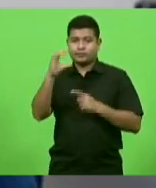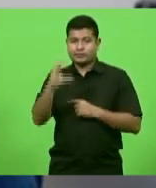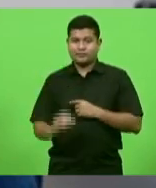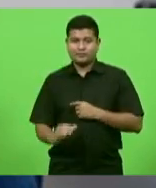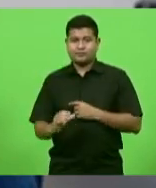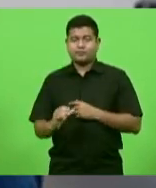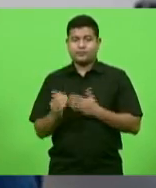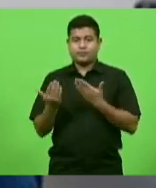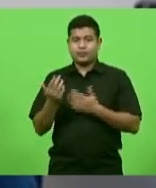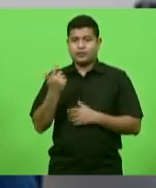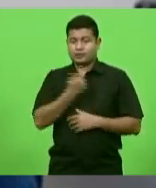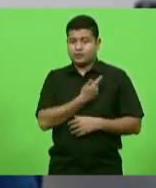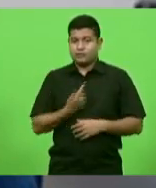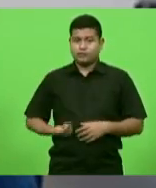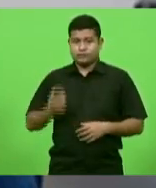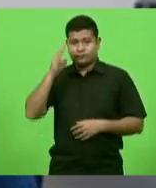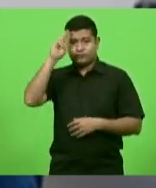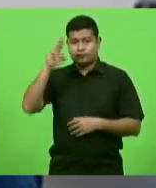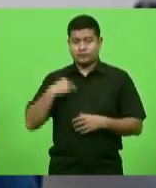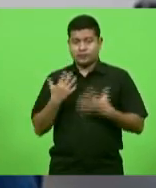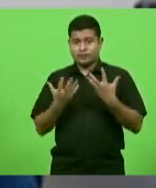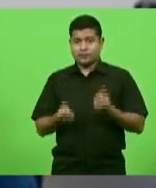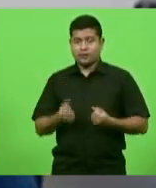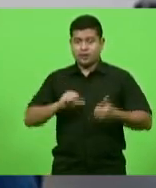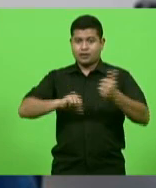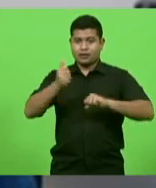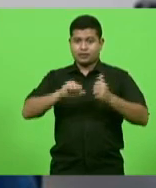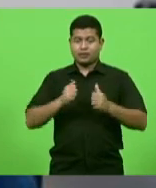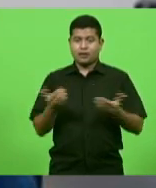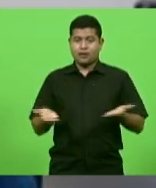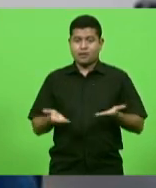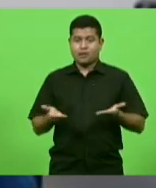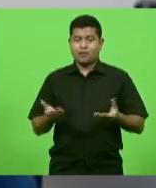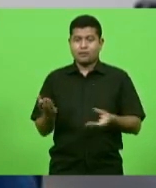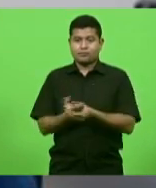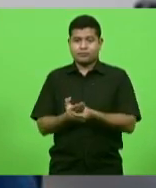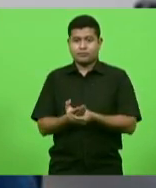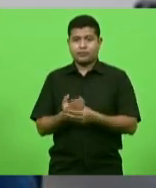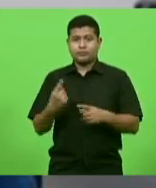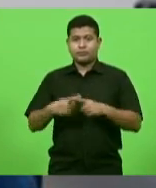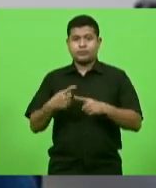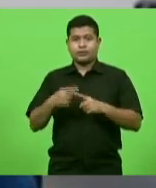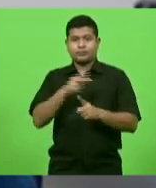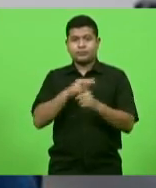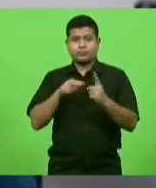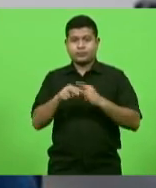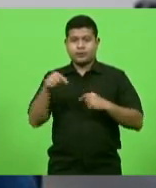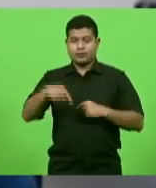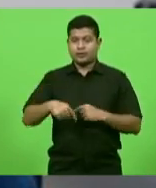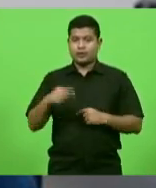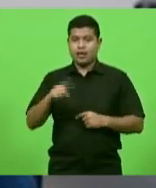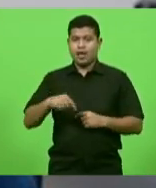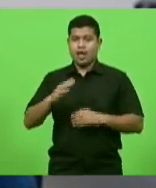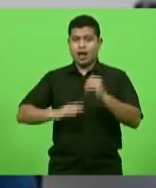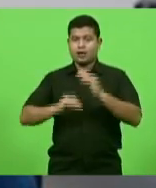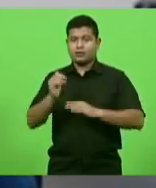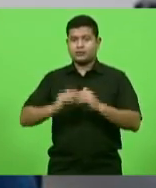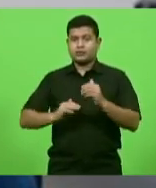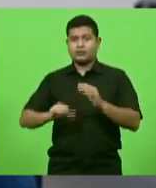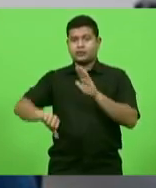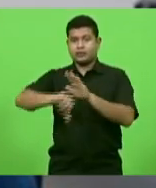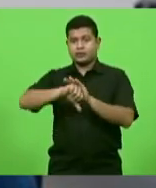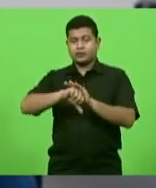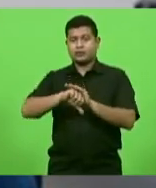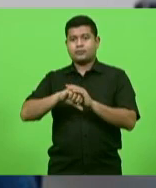do Estado tal fato não impede a análise da admissão da acusação presente processo dado que a ótica picada aqui não é a prática dos crimes